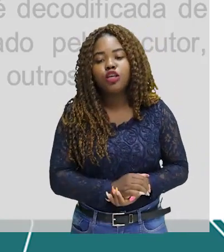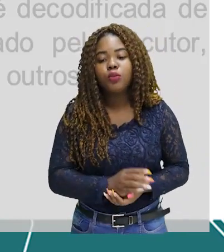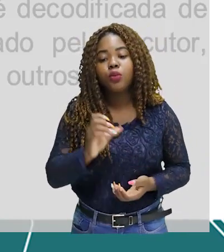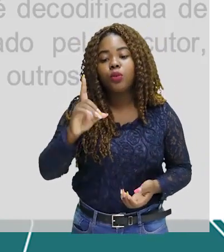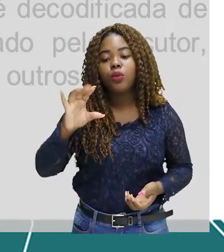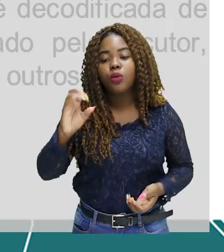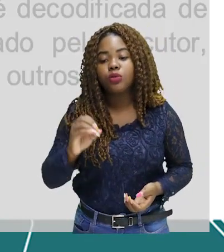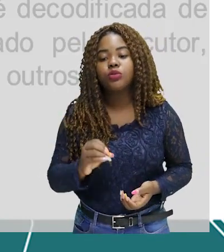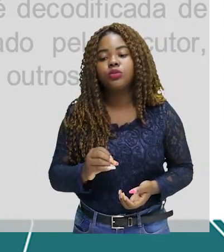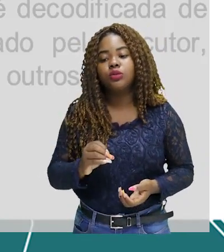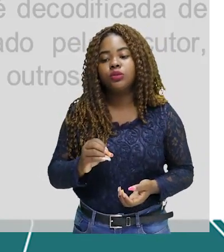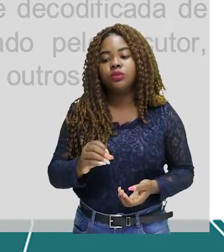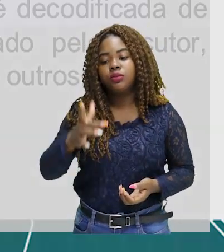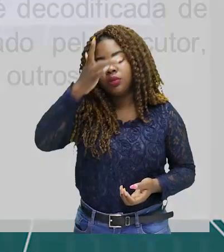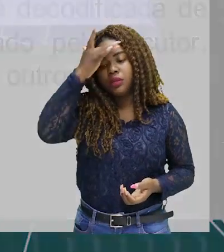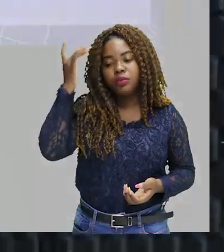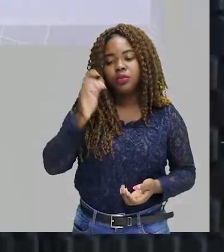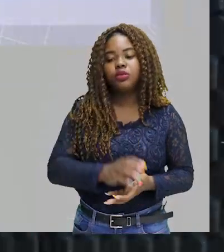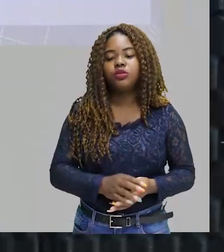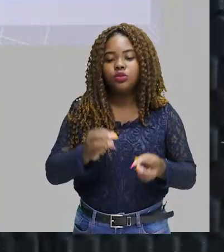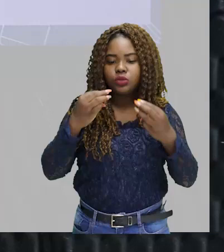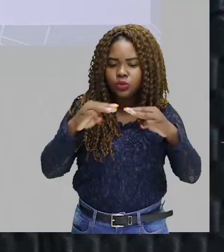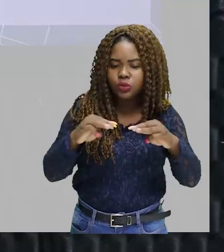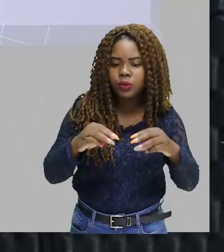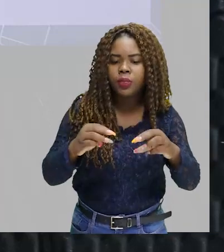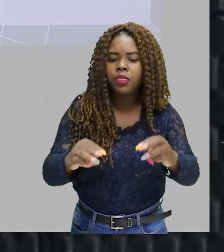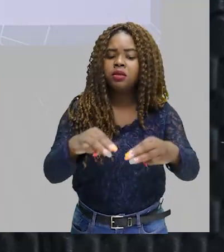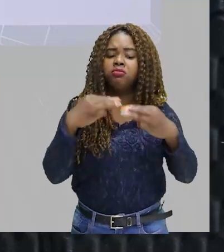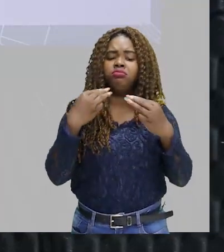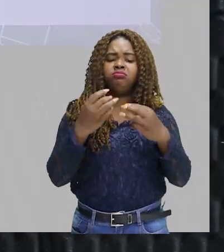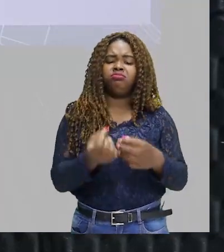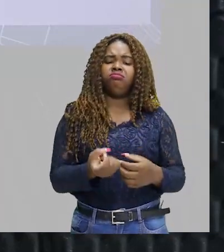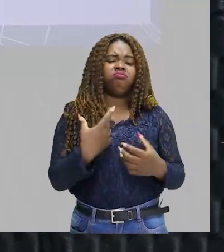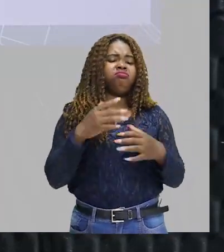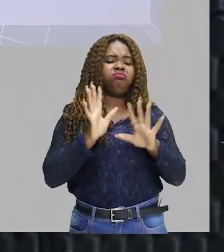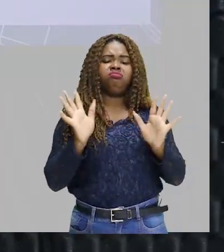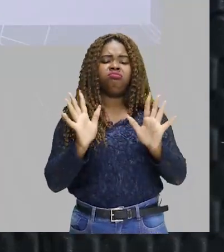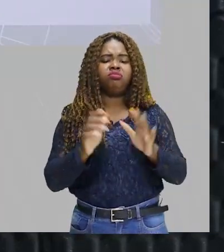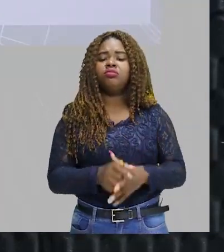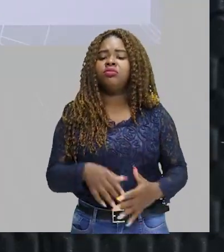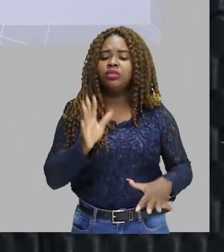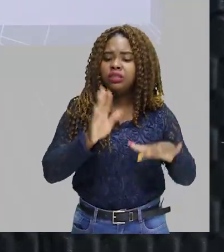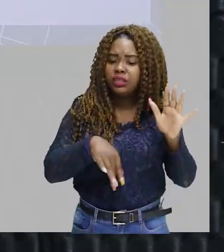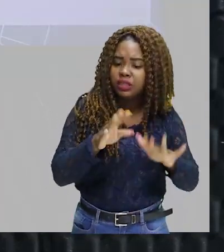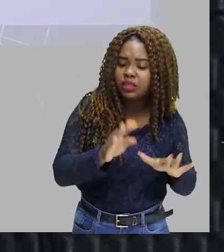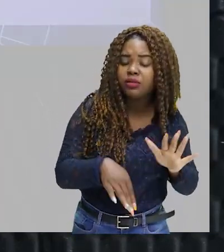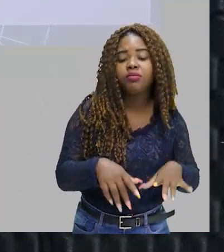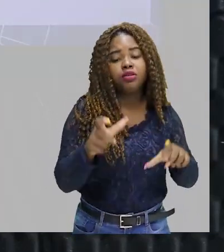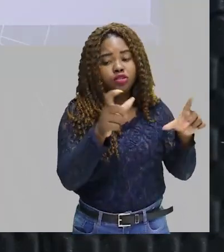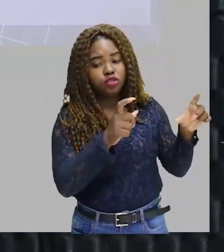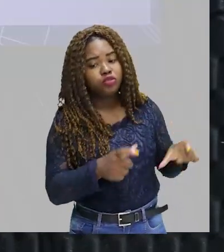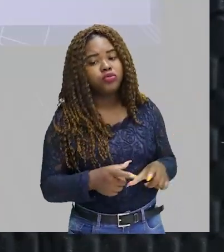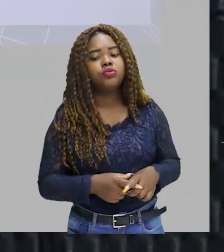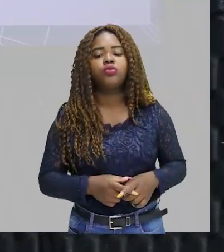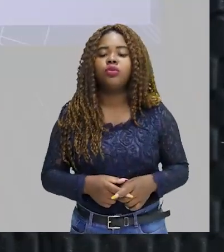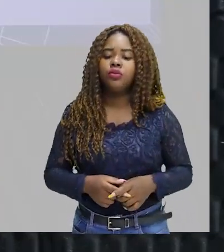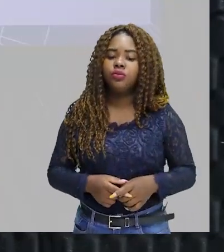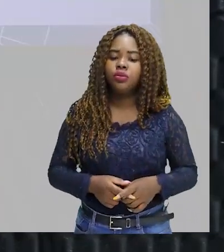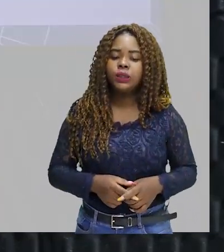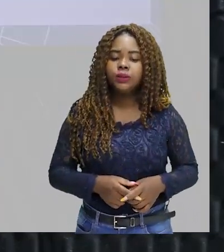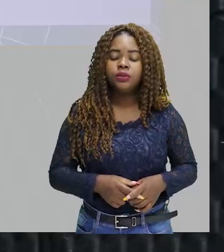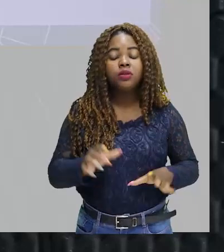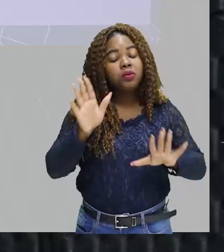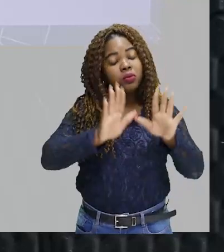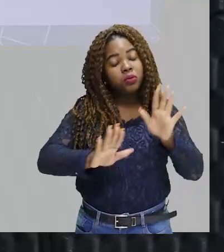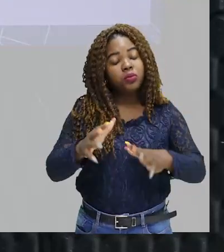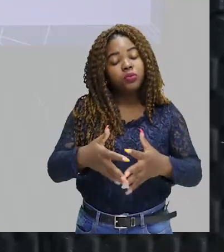utilizado pelo locutor, desconhecido pelo interlocutor, o barulho do local, a voz baixa, dentre outros. Então, muito cuidado para